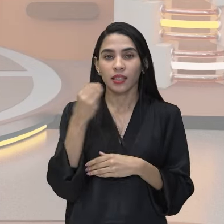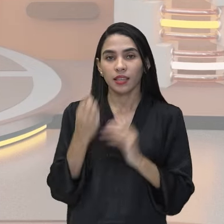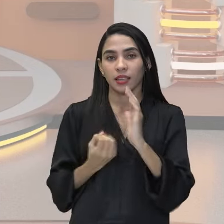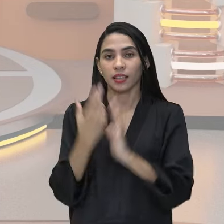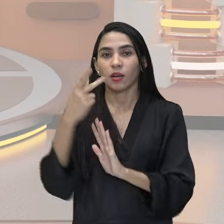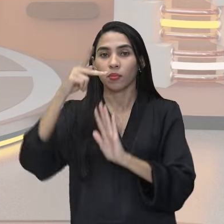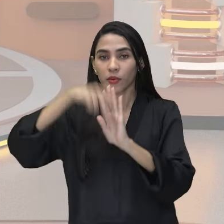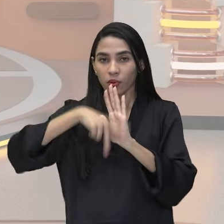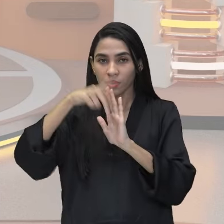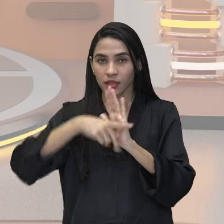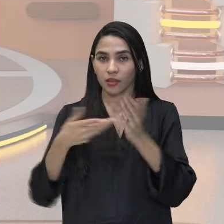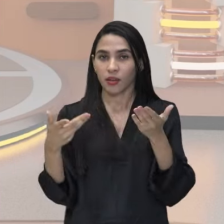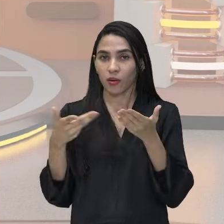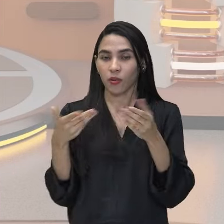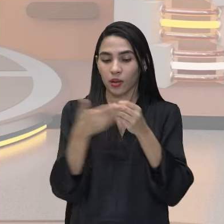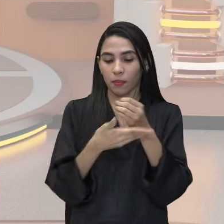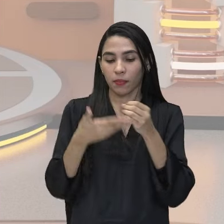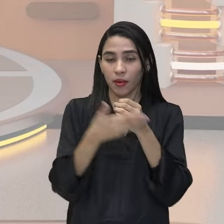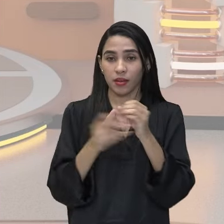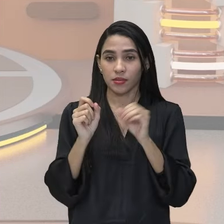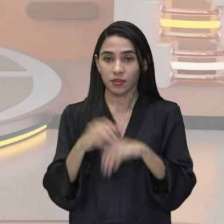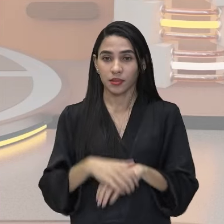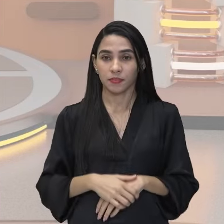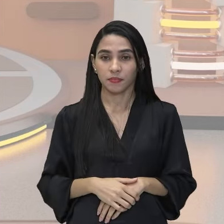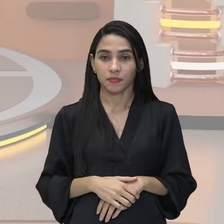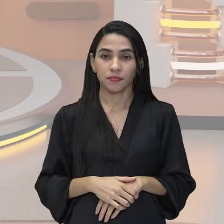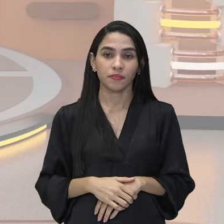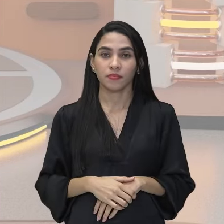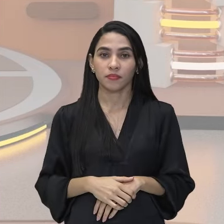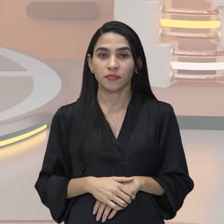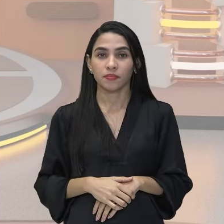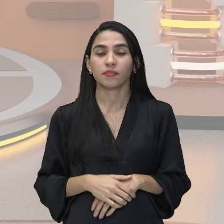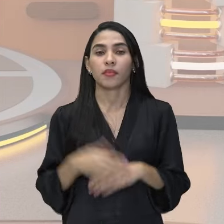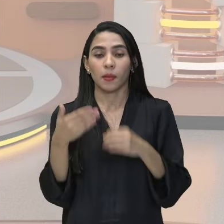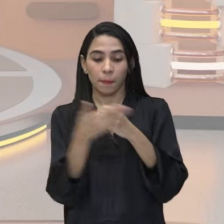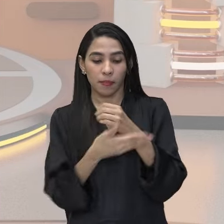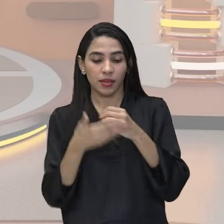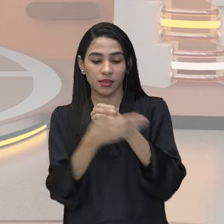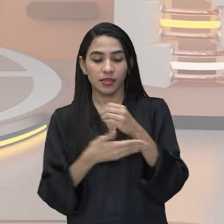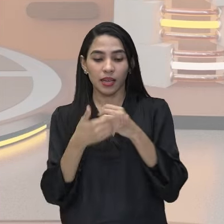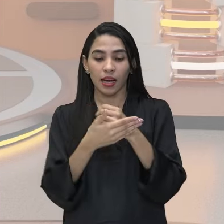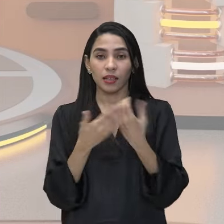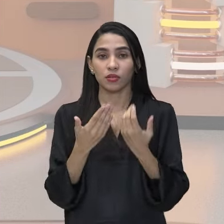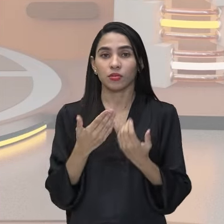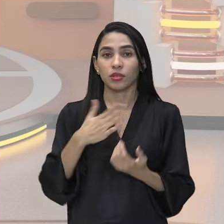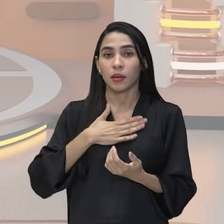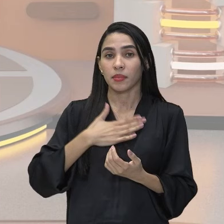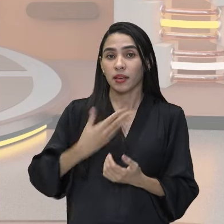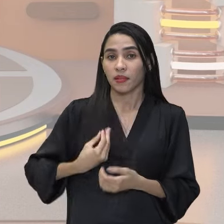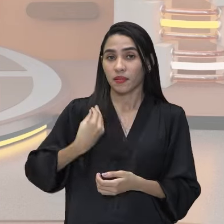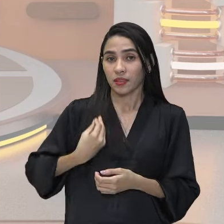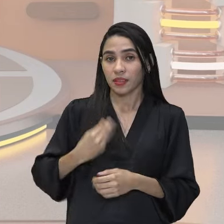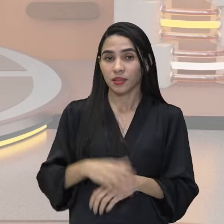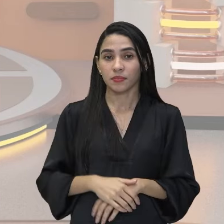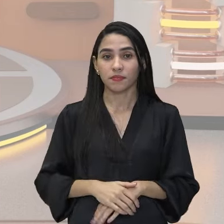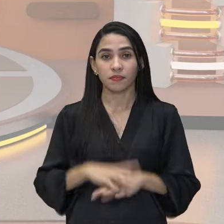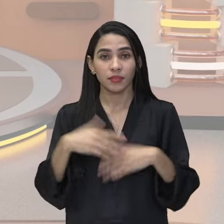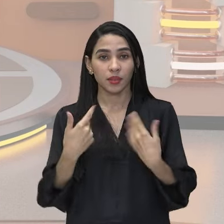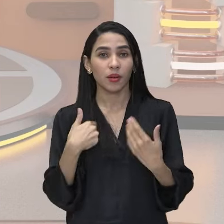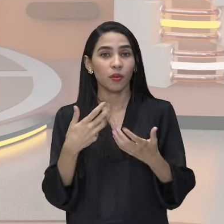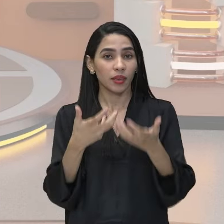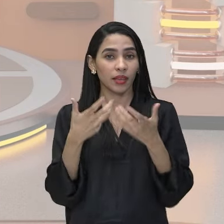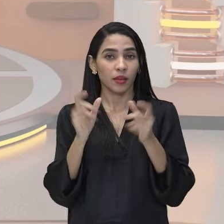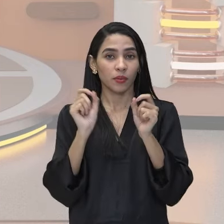projeto baseado em quem? Baseado na fundamentação desse meu existir. Então, eu quero fazer o